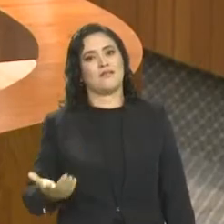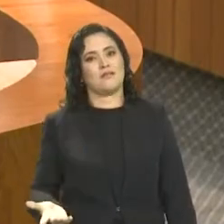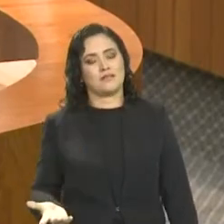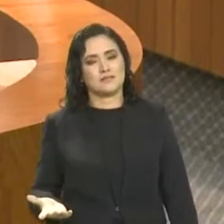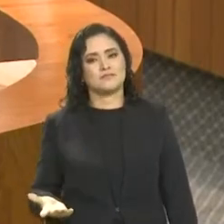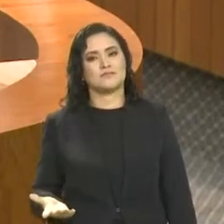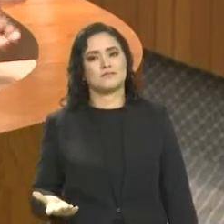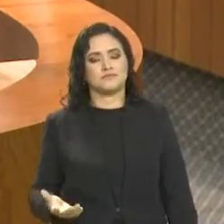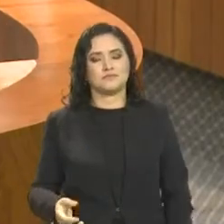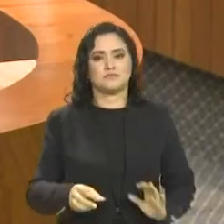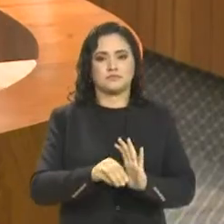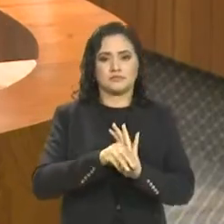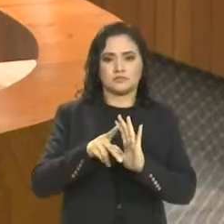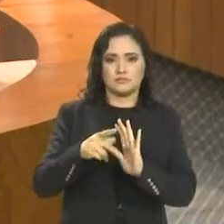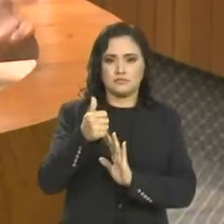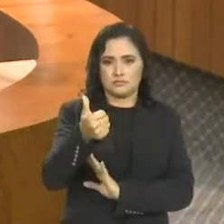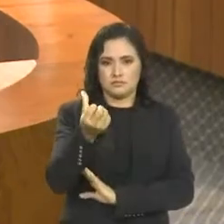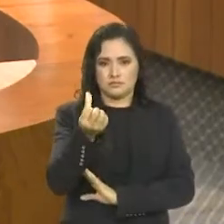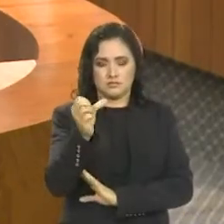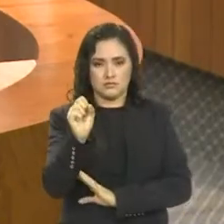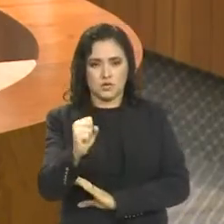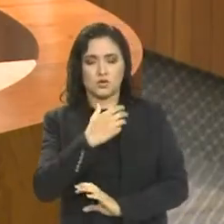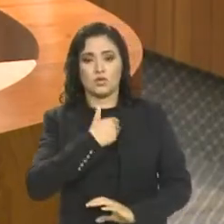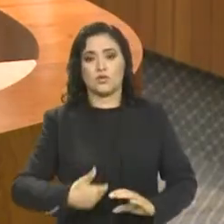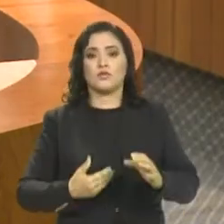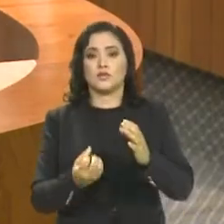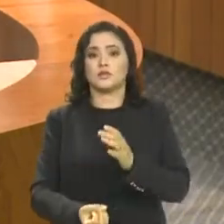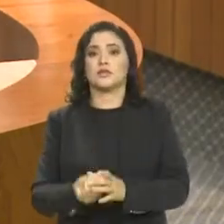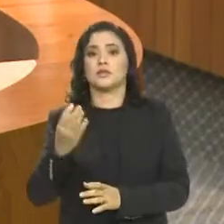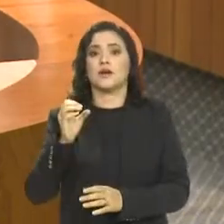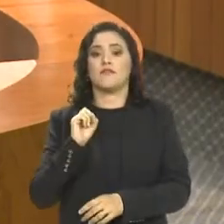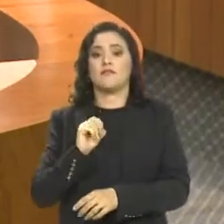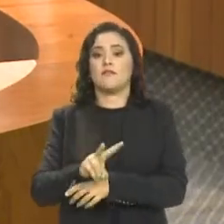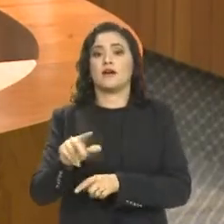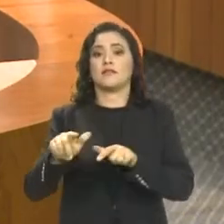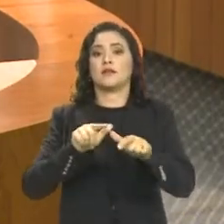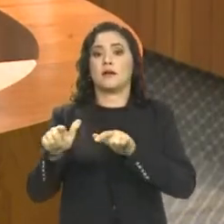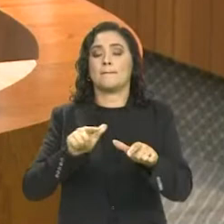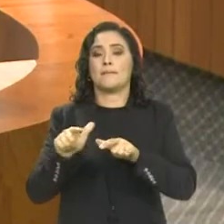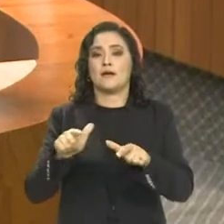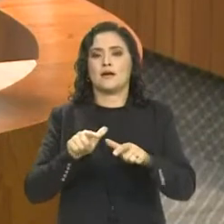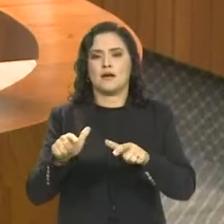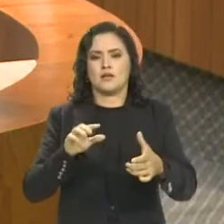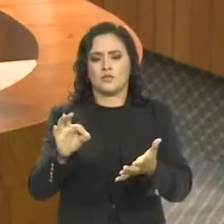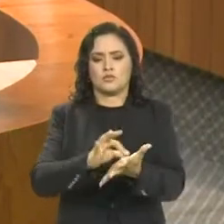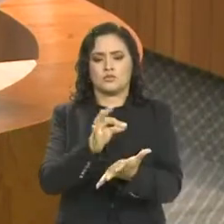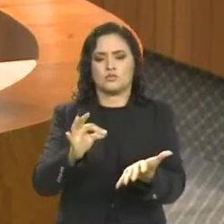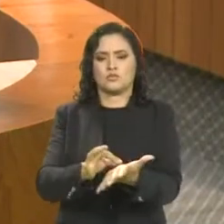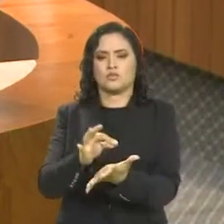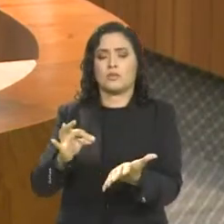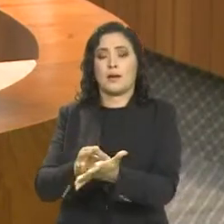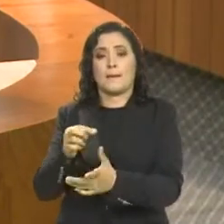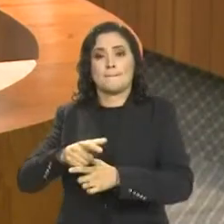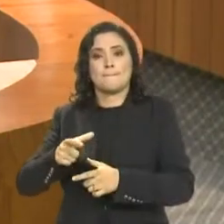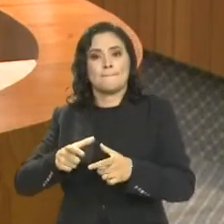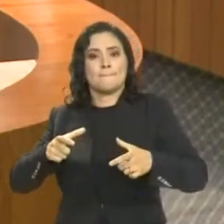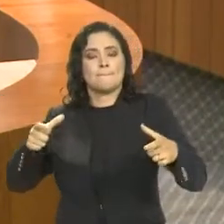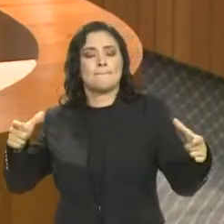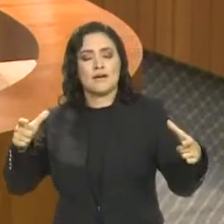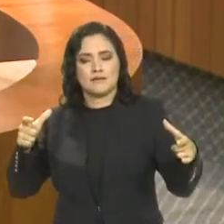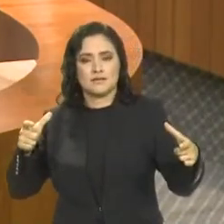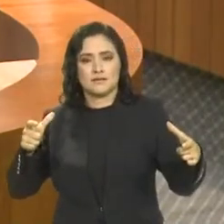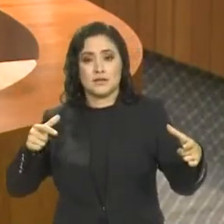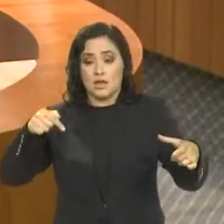o governo do Estado do Maranhão está criando mais cargos comissionados. Para que mais cargos comissionados no ano de